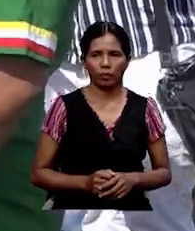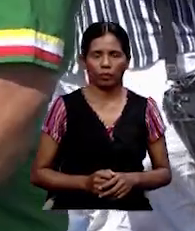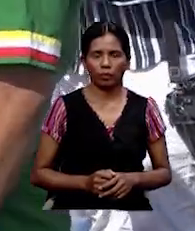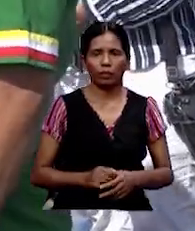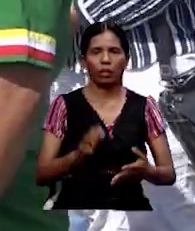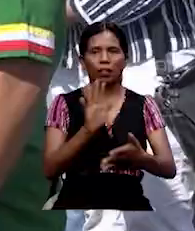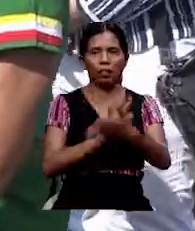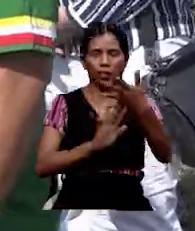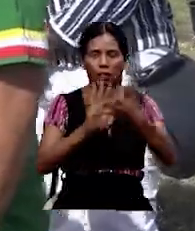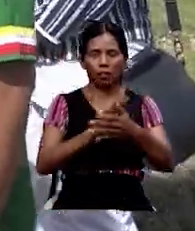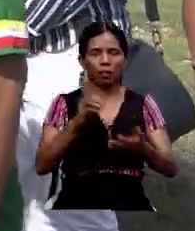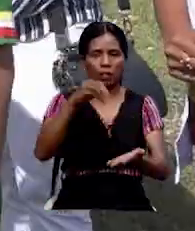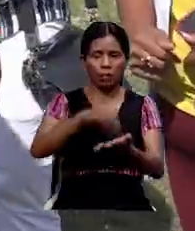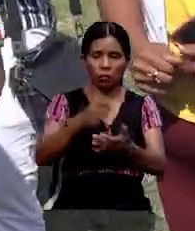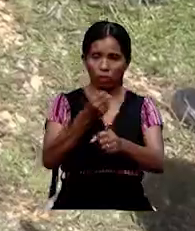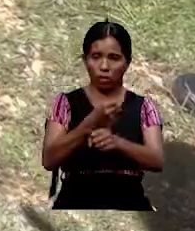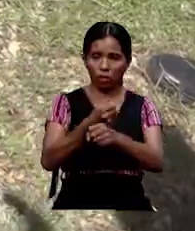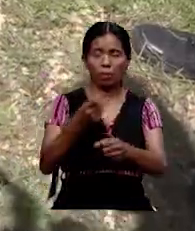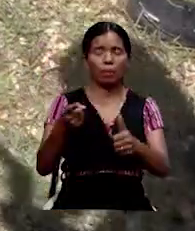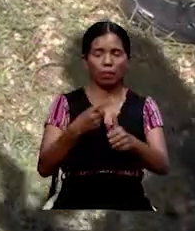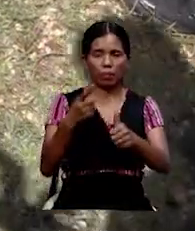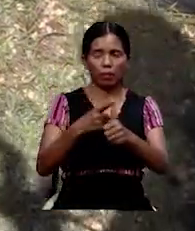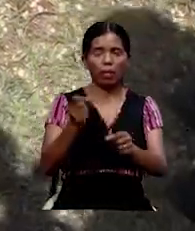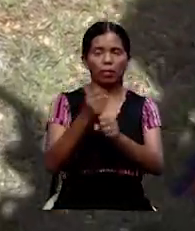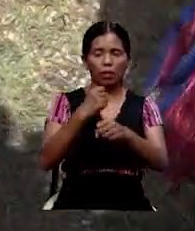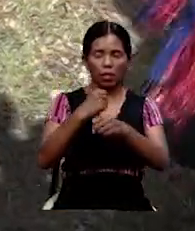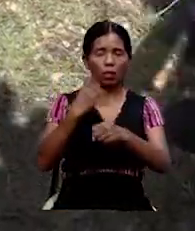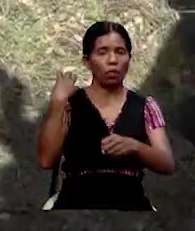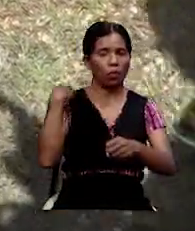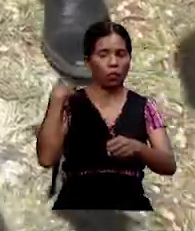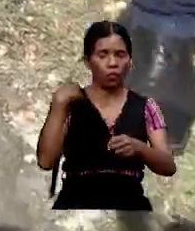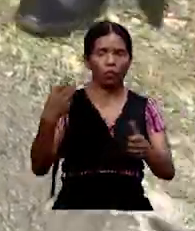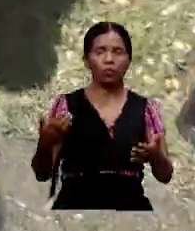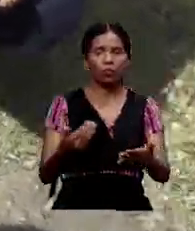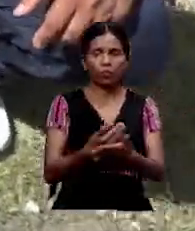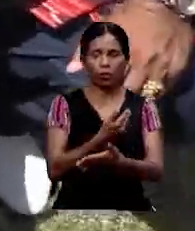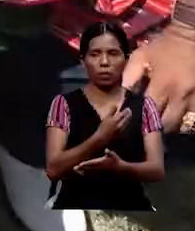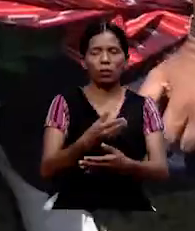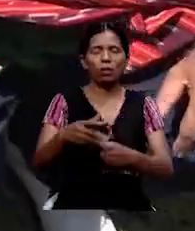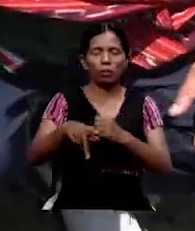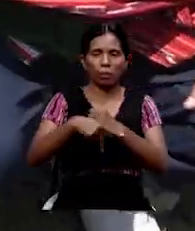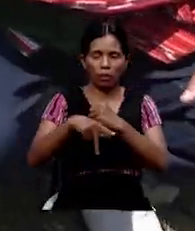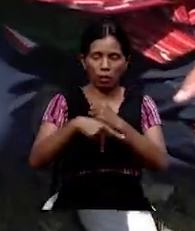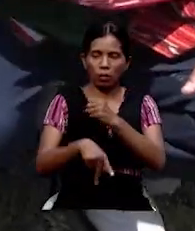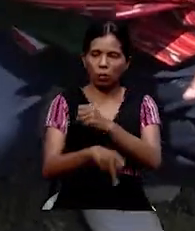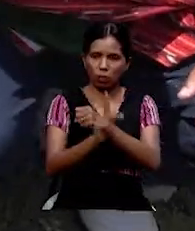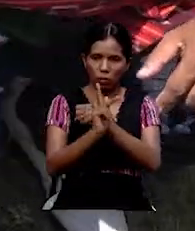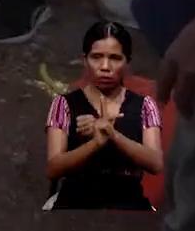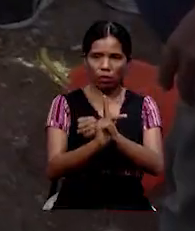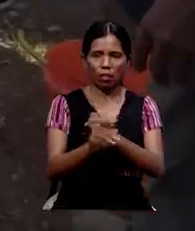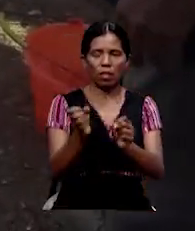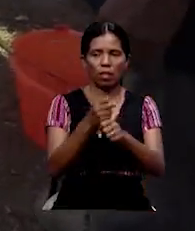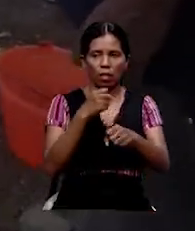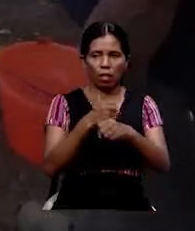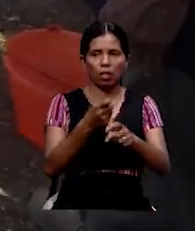Cerimônia lançamento tal fato dahulu ba construção edifício sede Partido Kumane Kaburas Unidade Nacional Timuruan Kuntu ne lança